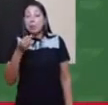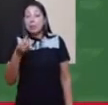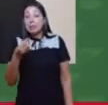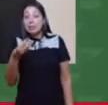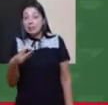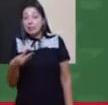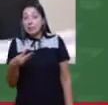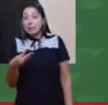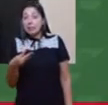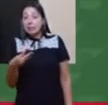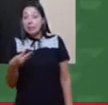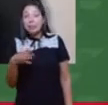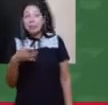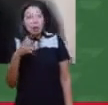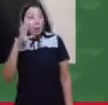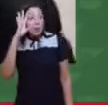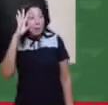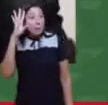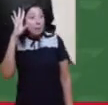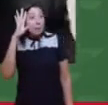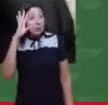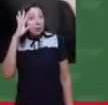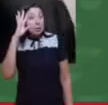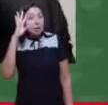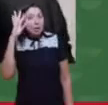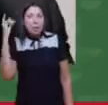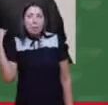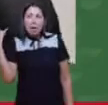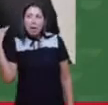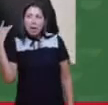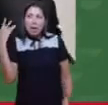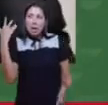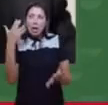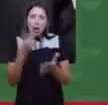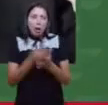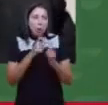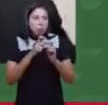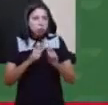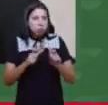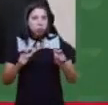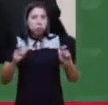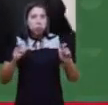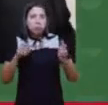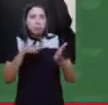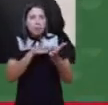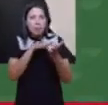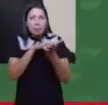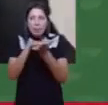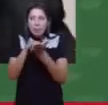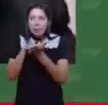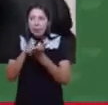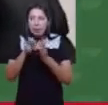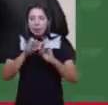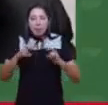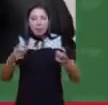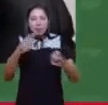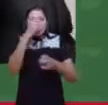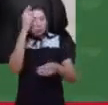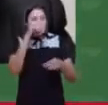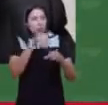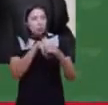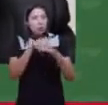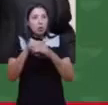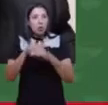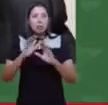100.863. Então, imagina toneladas de papel em cima de mesa, e as pessoas votam